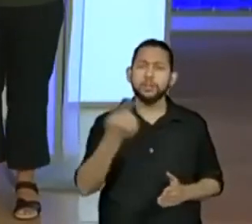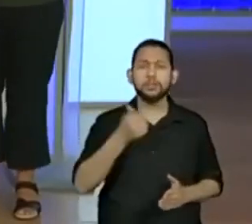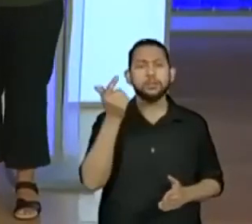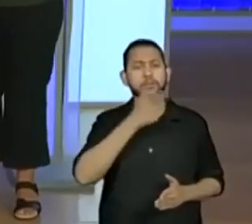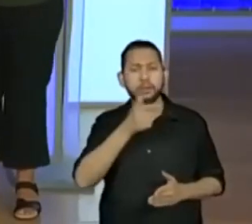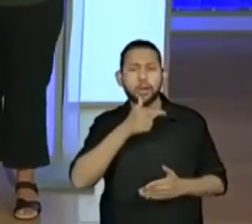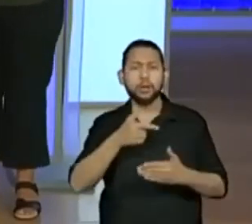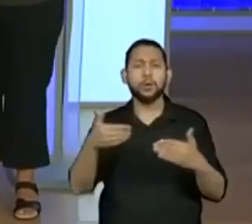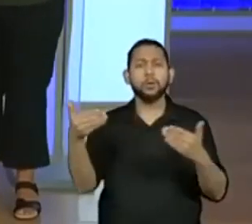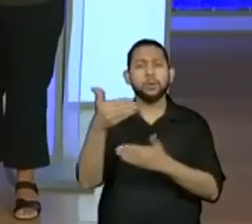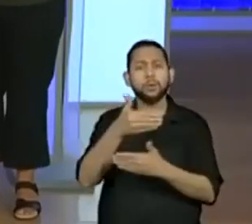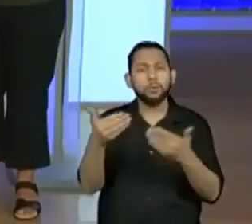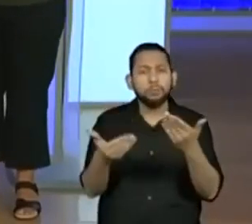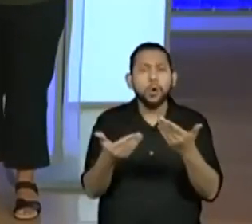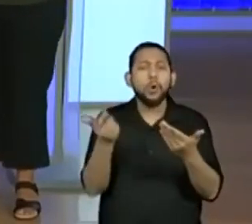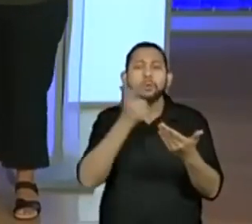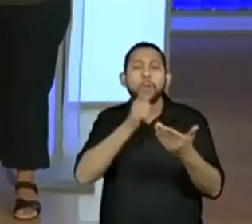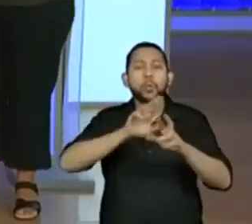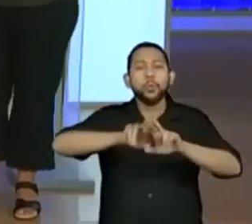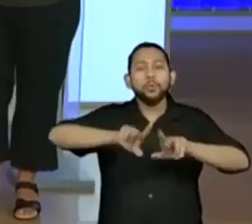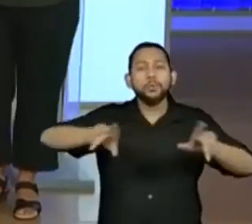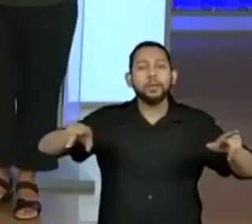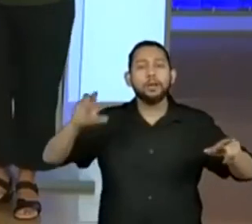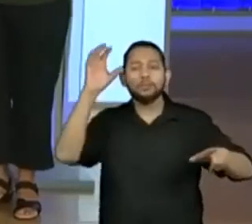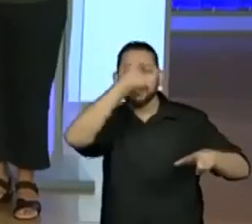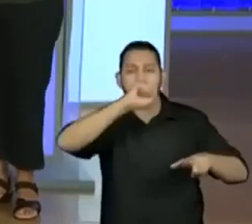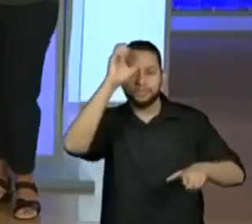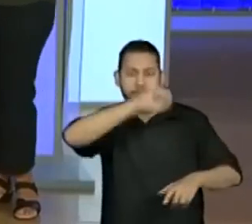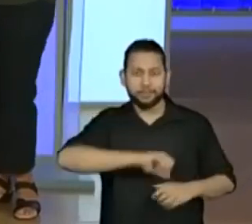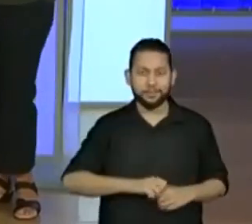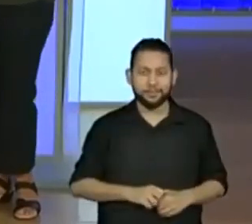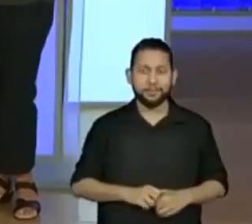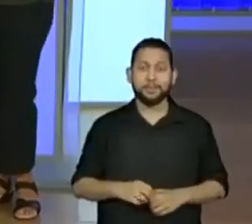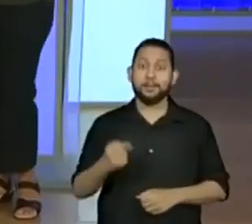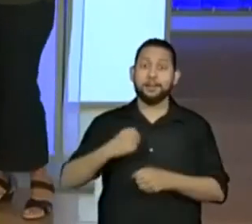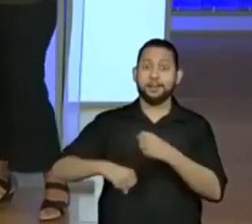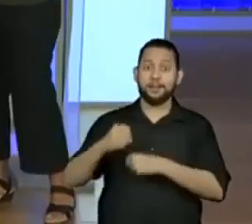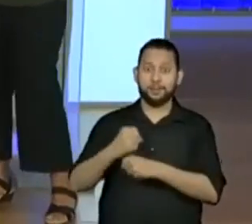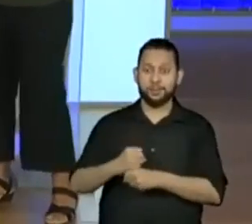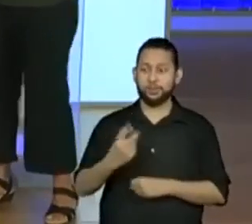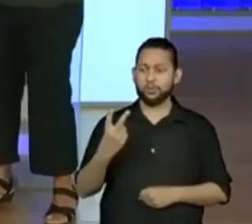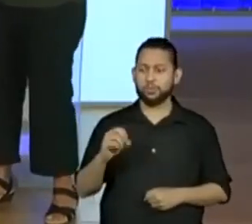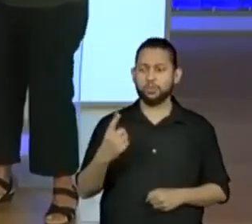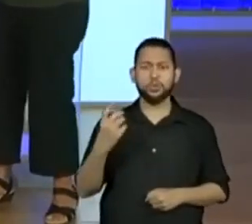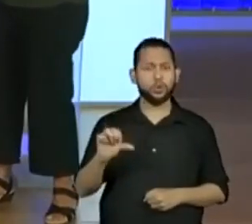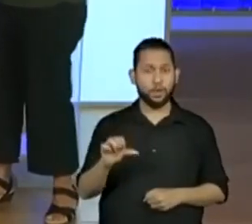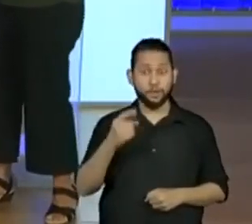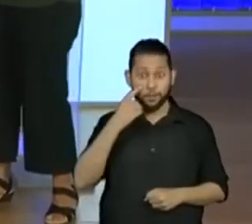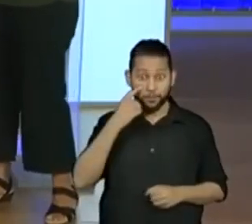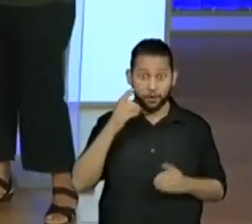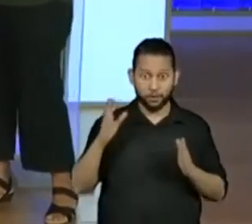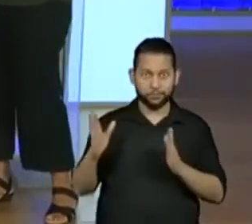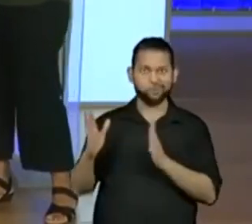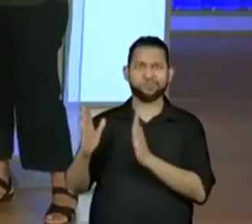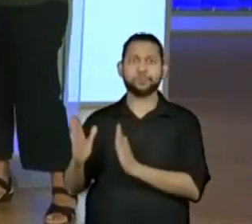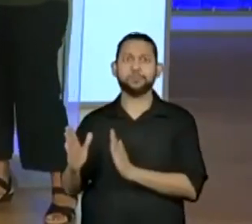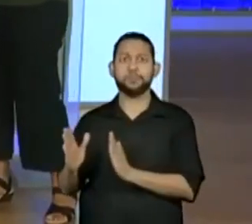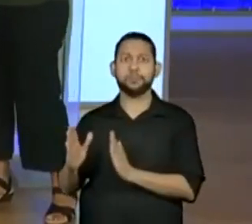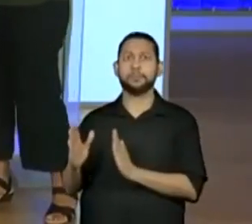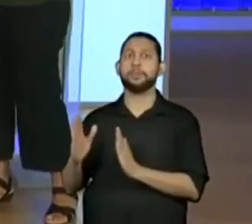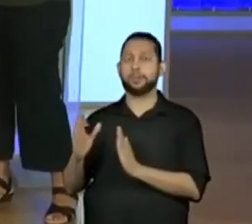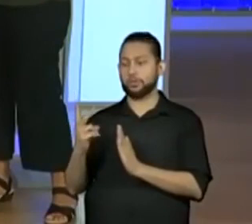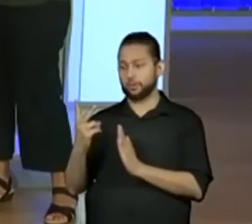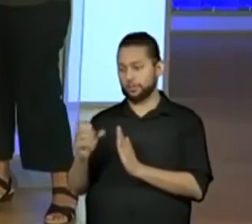as novidades, né, professora? Exatamente. Então, 2019, olha só essa sequência. Depois nós